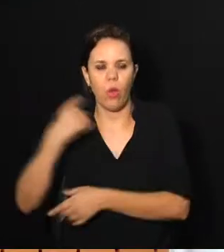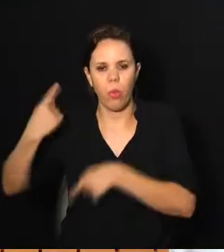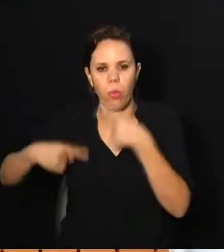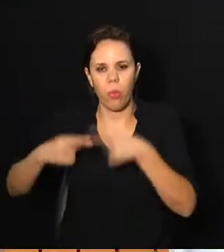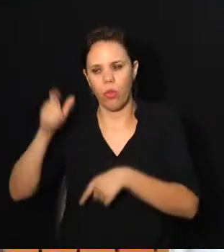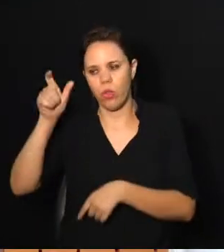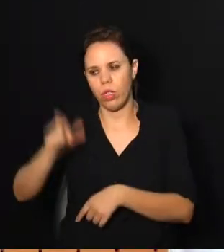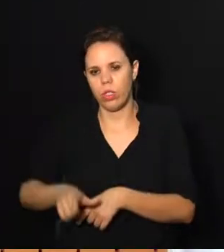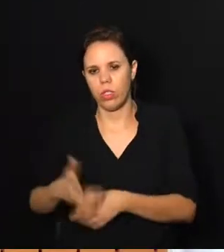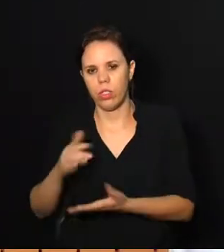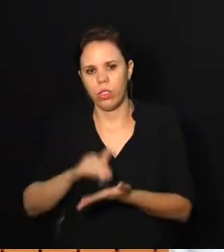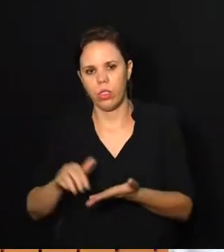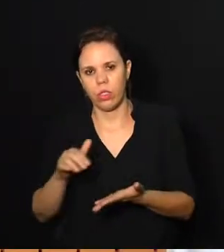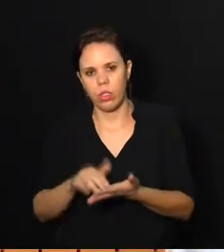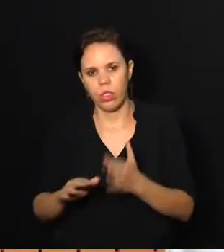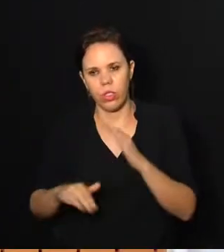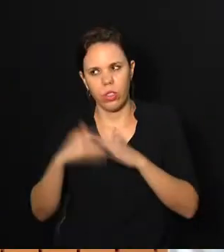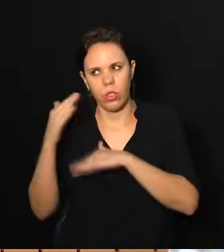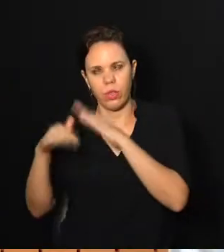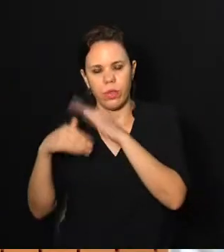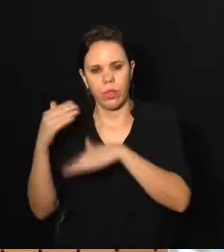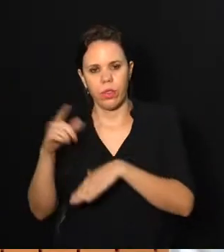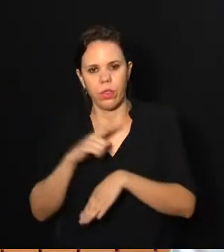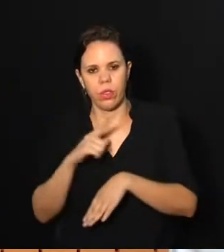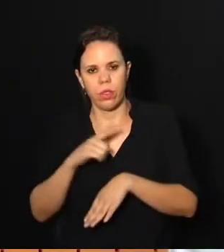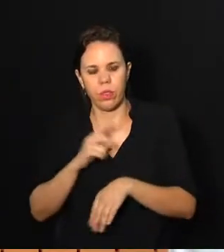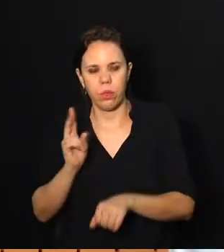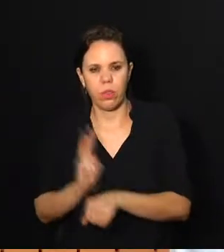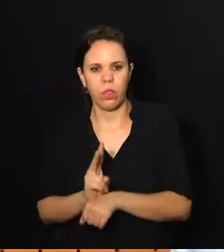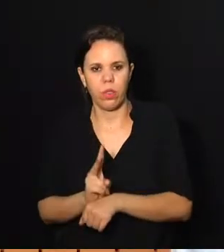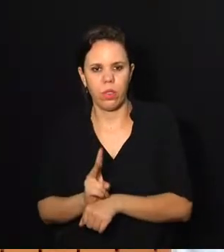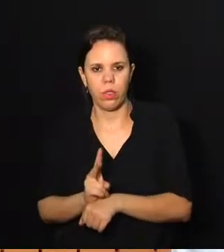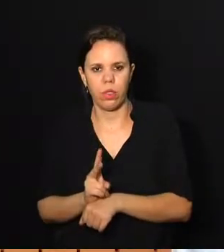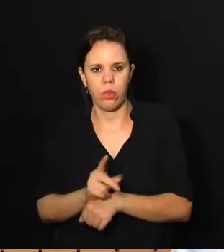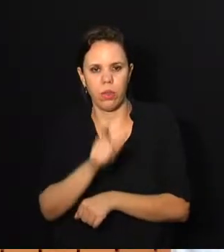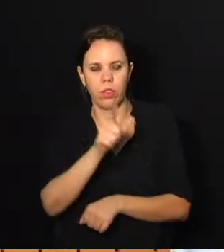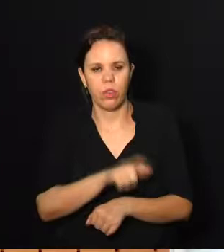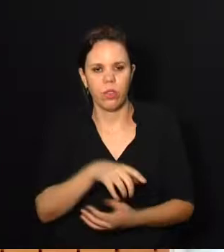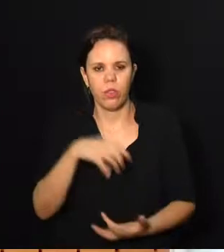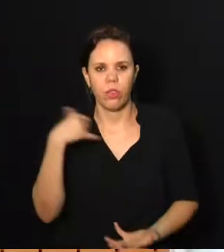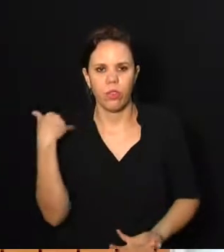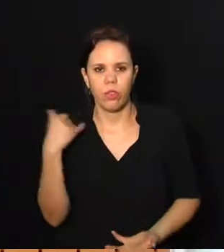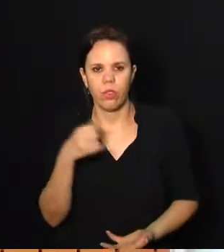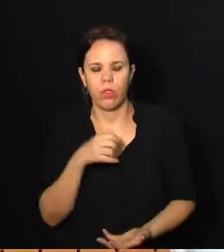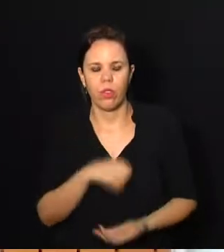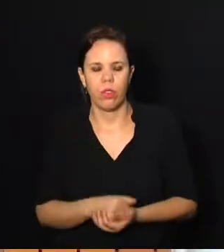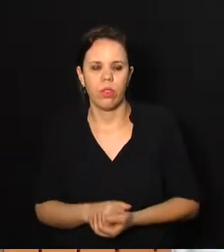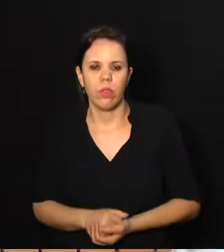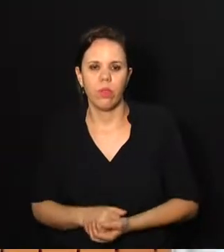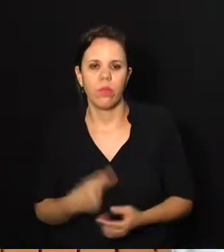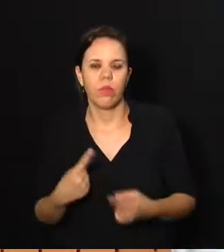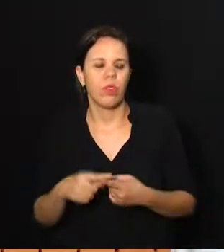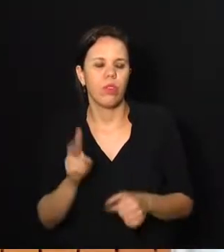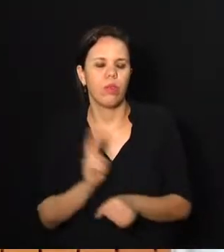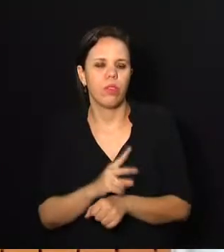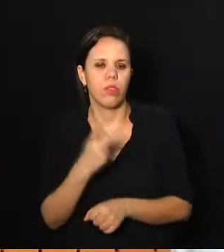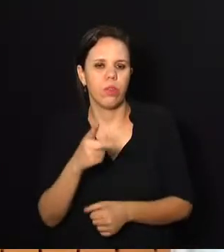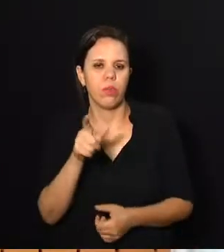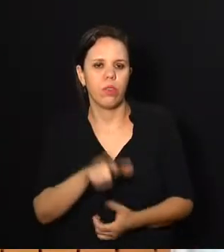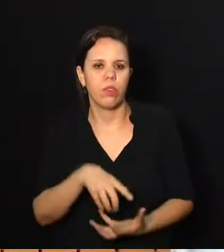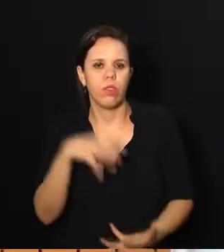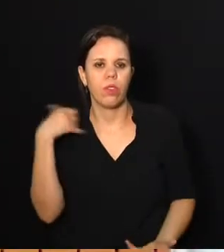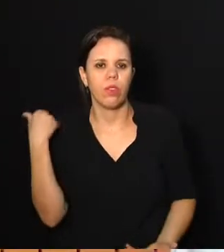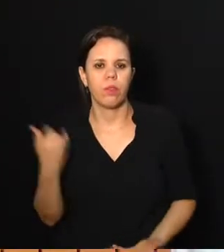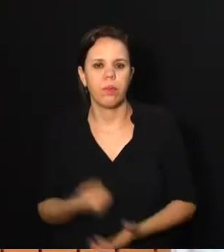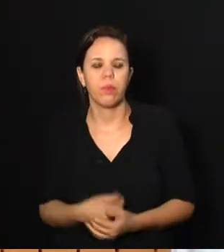secretários, eles desenvolvam uma dinâmica de proteção ao idoso. E por que uma dinâmica de proteção ao idoso?